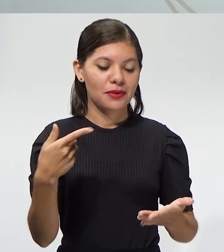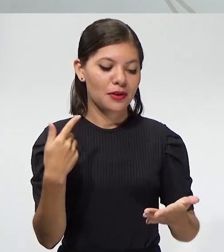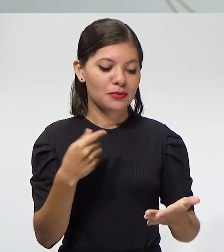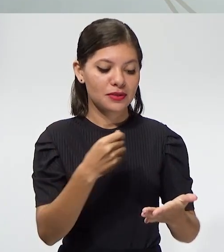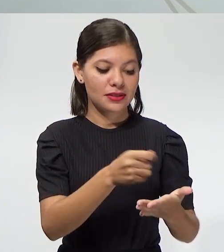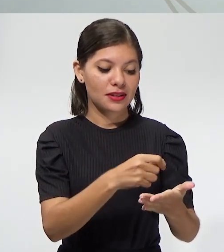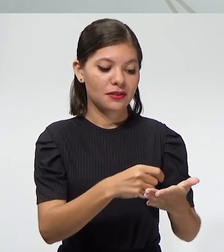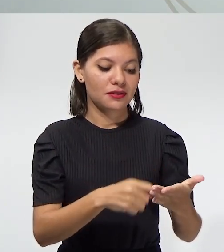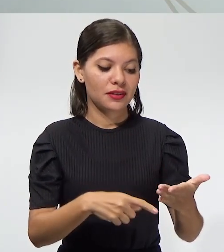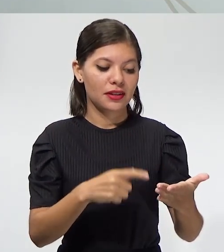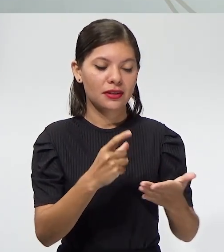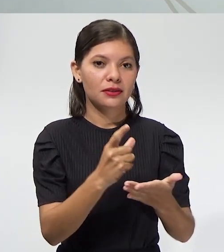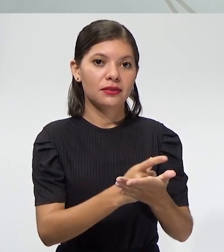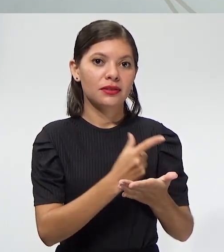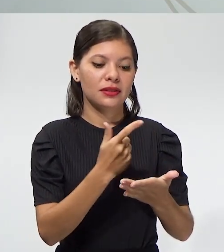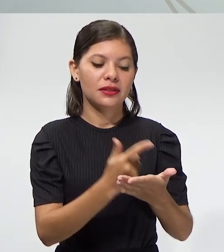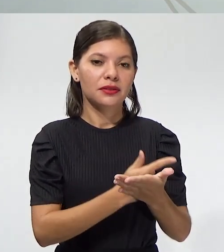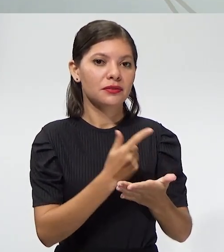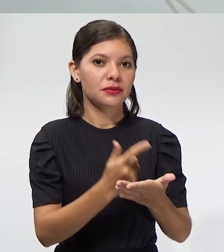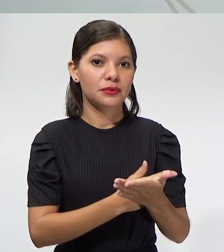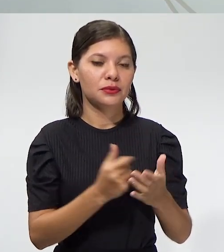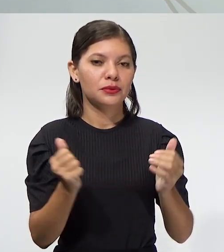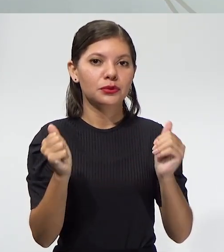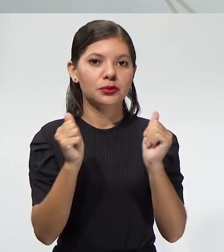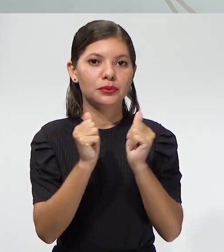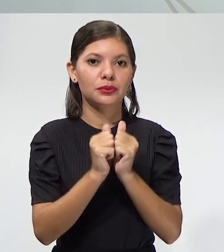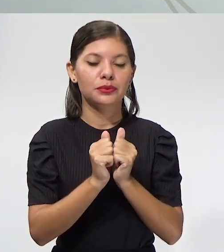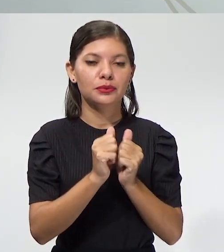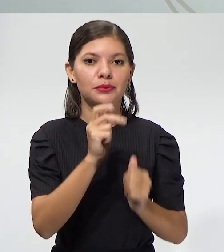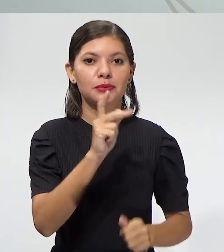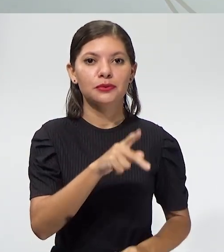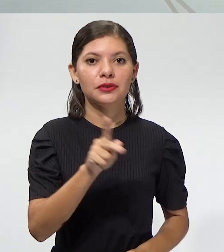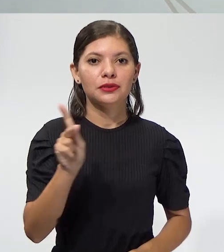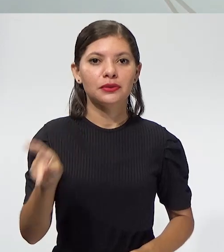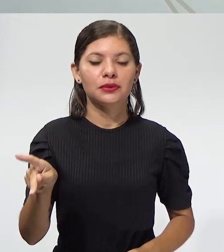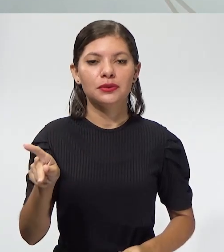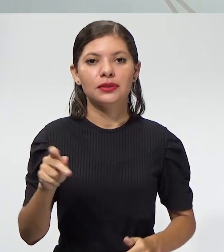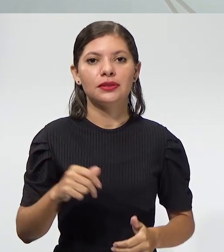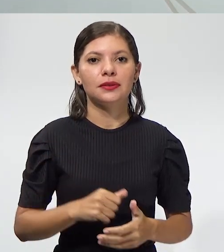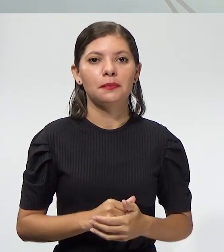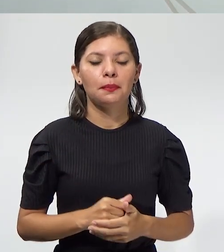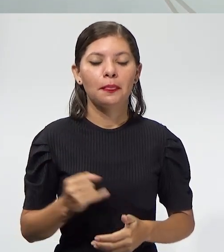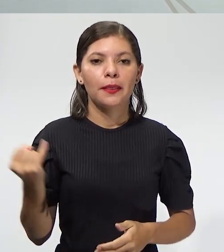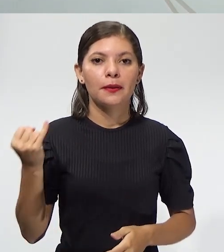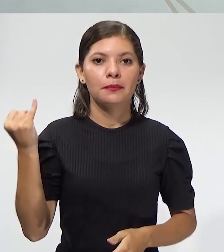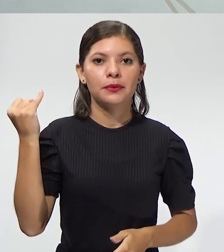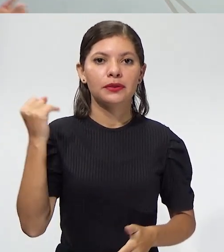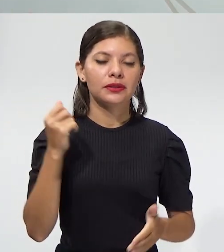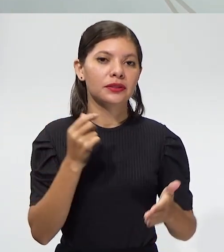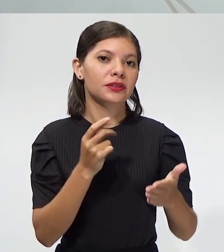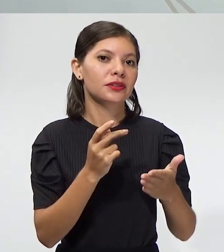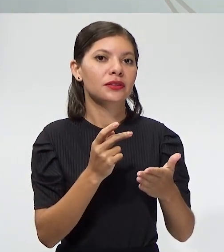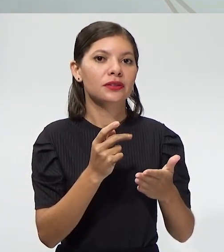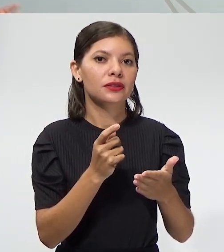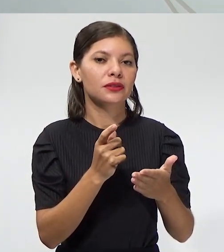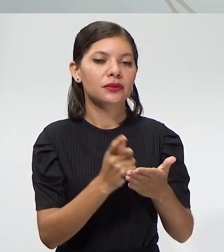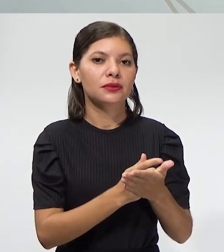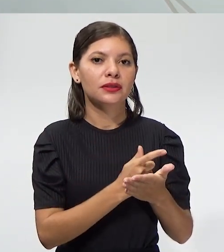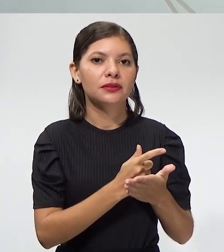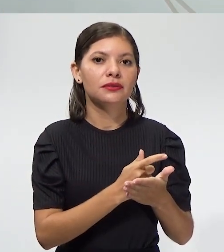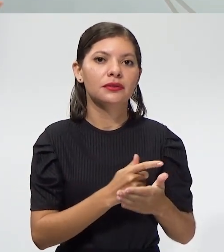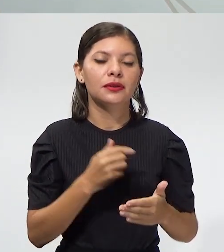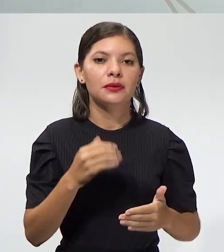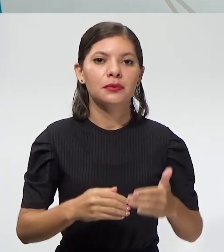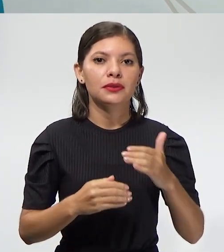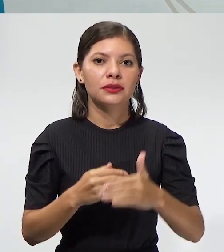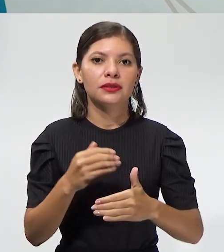em parceria com todos os professores. Esse é o nosso produto. Mas mais importante do que o livro é o processo de elaboração, que